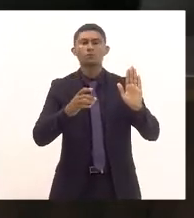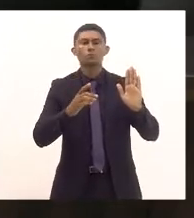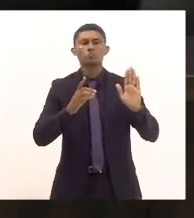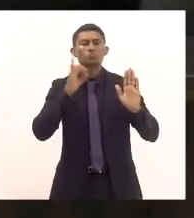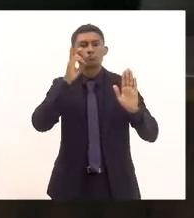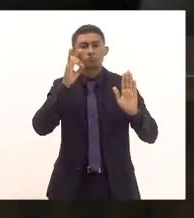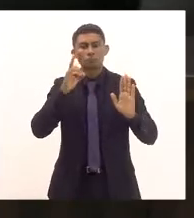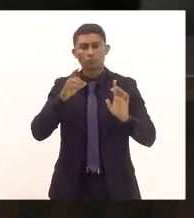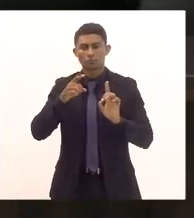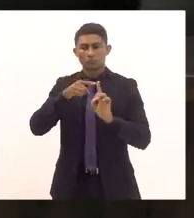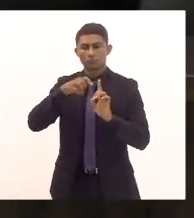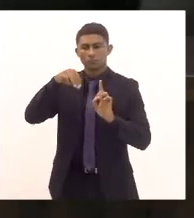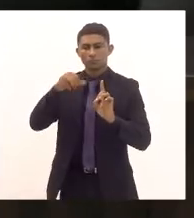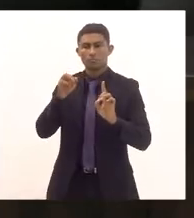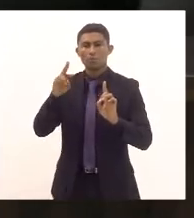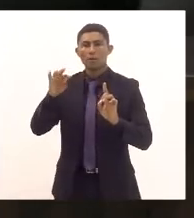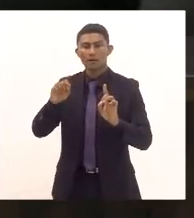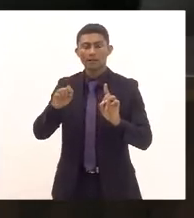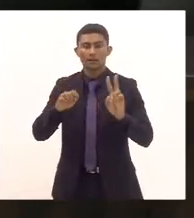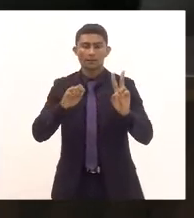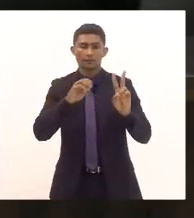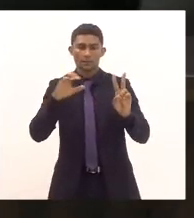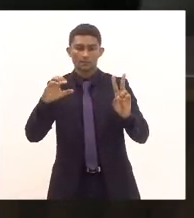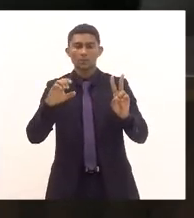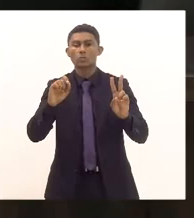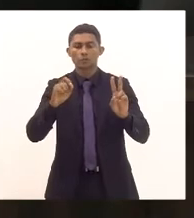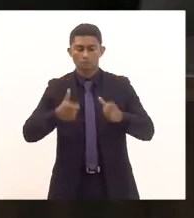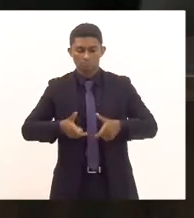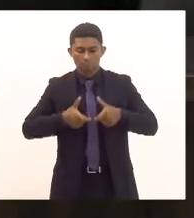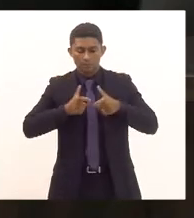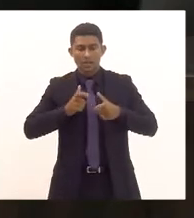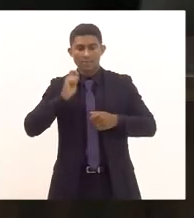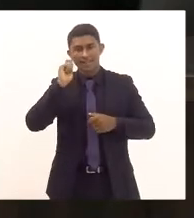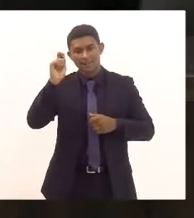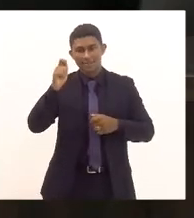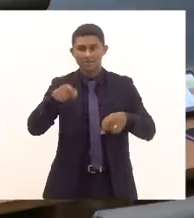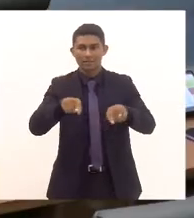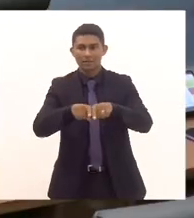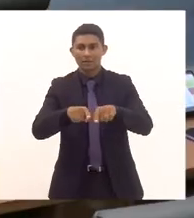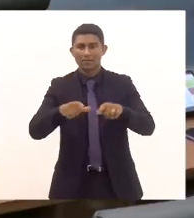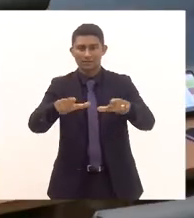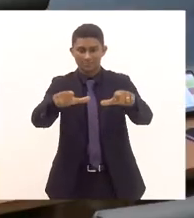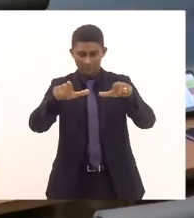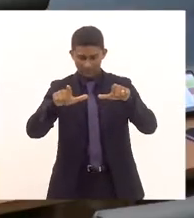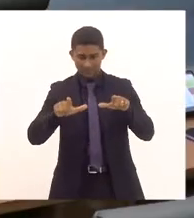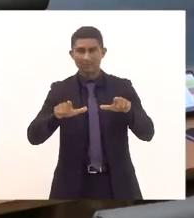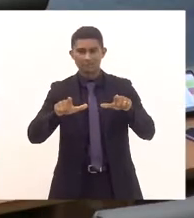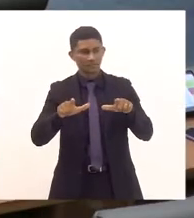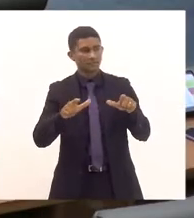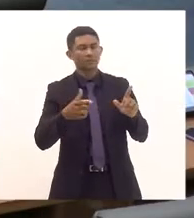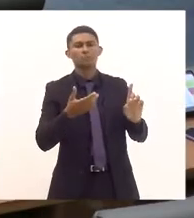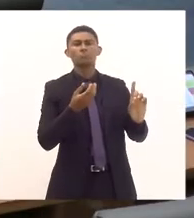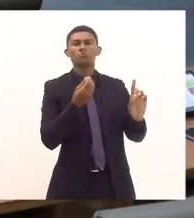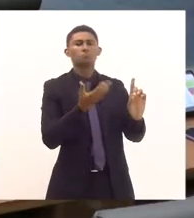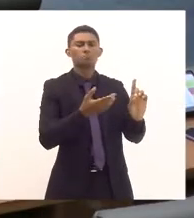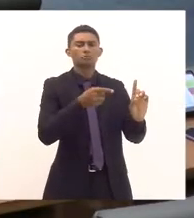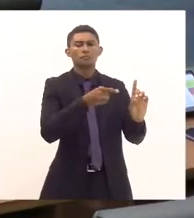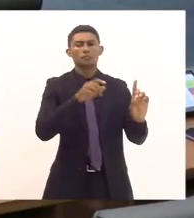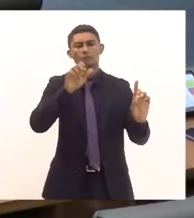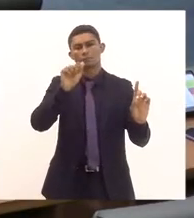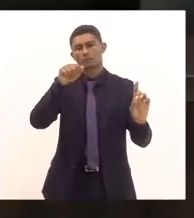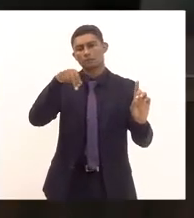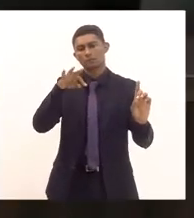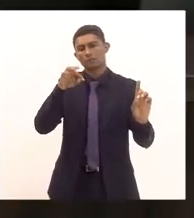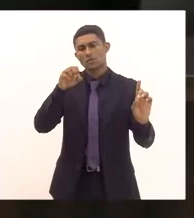Martha Rocha André Ceciliano concede medalha Tiradentes e respectivo diploma e ao senhor Luiz Antônio Batista